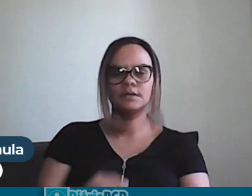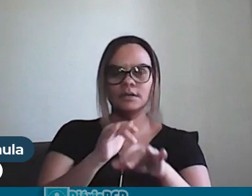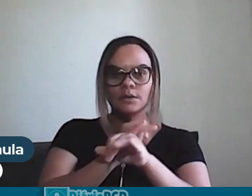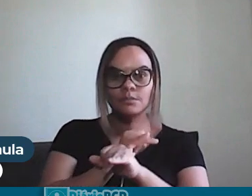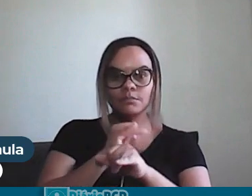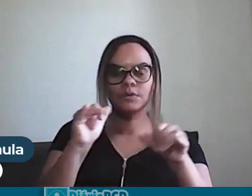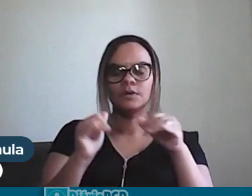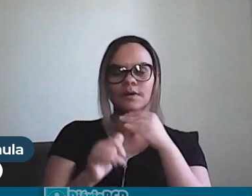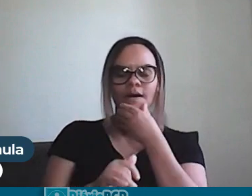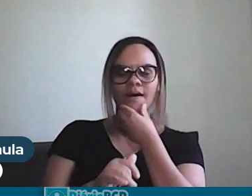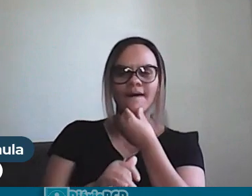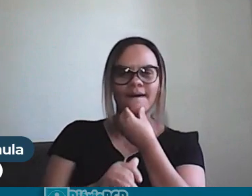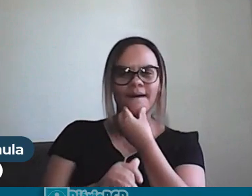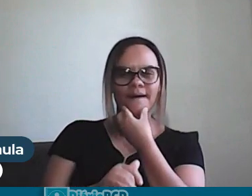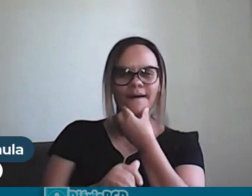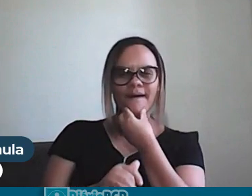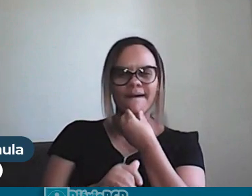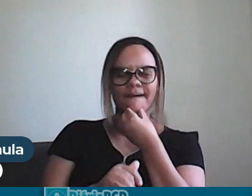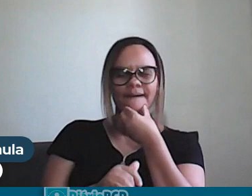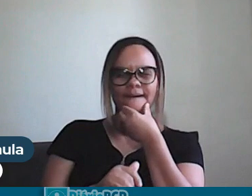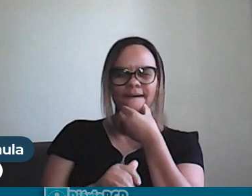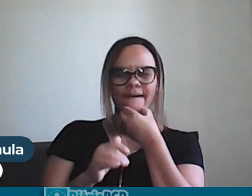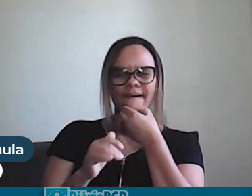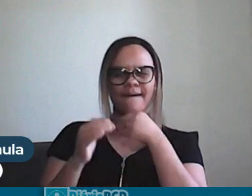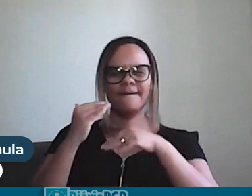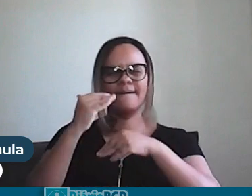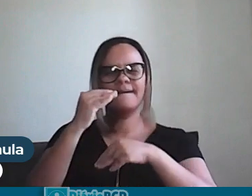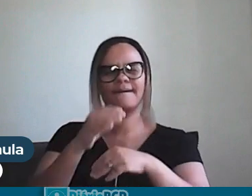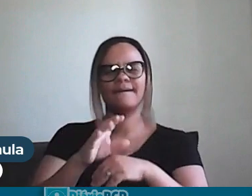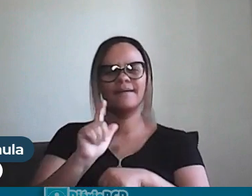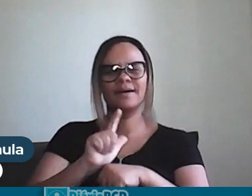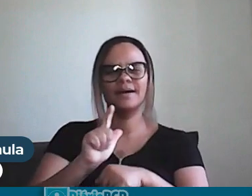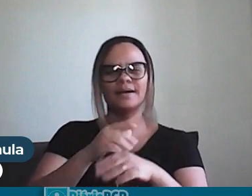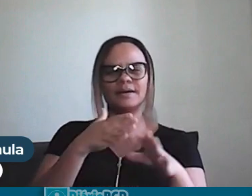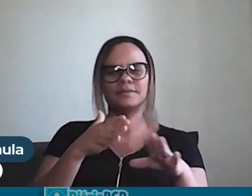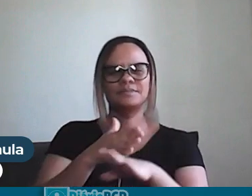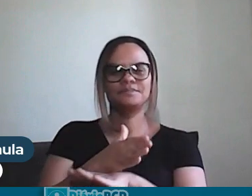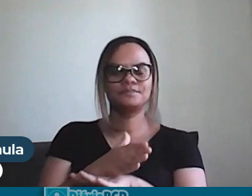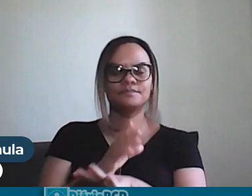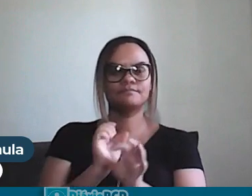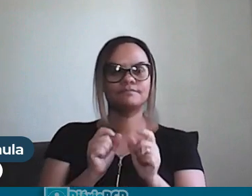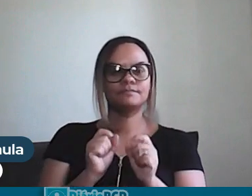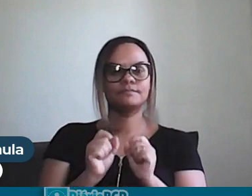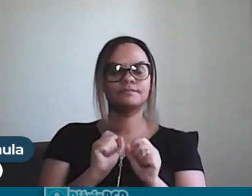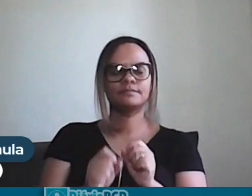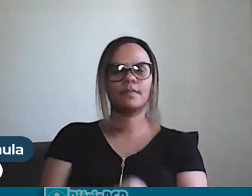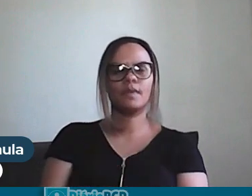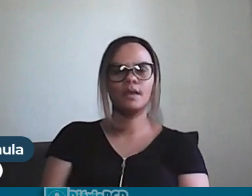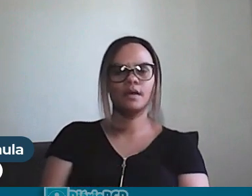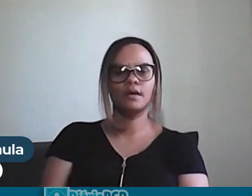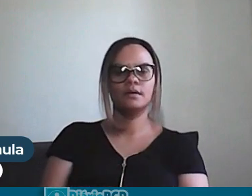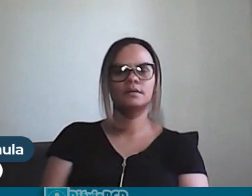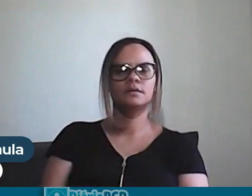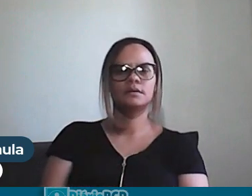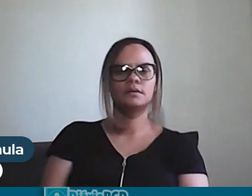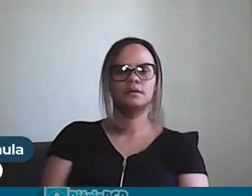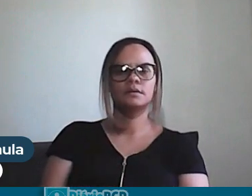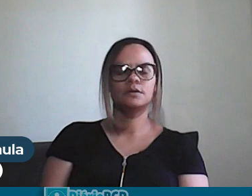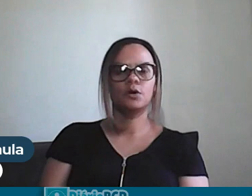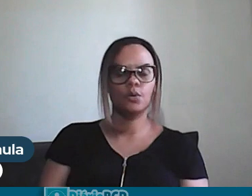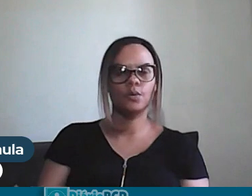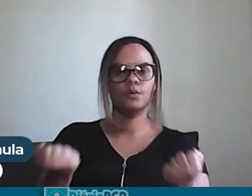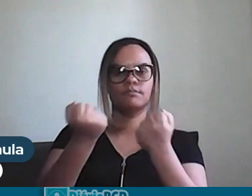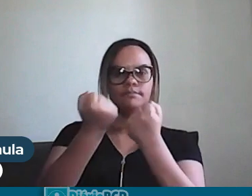anunciou, né, que a construção desse laudo partiu do apoio